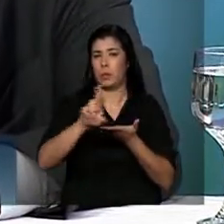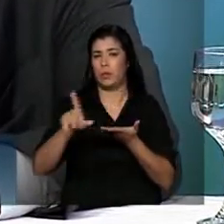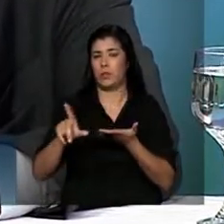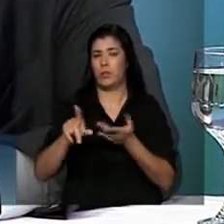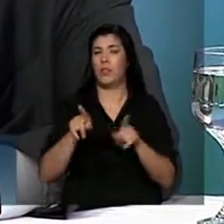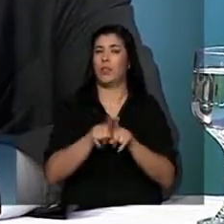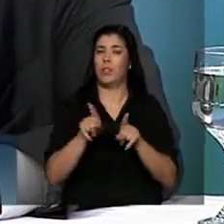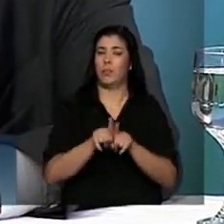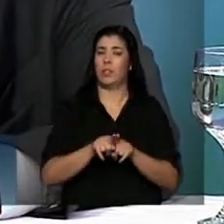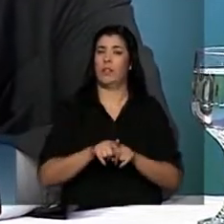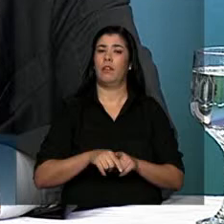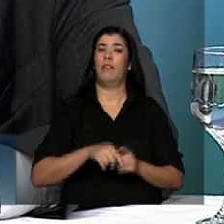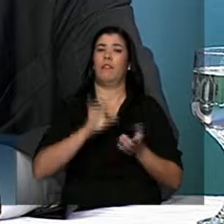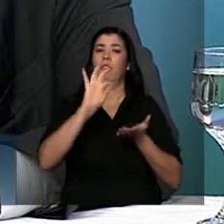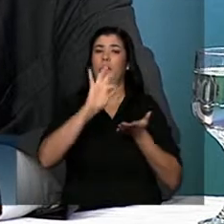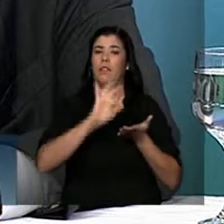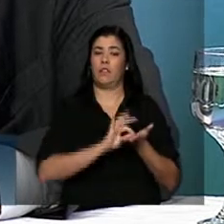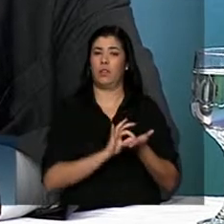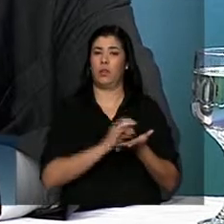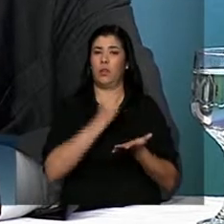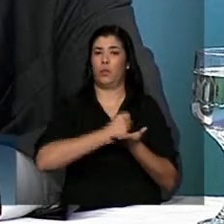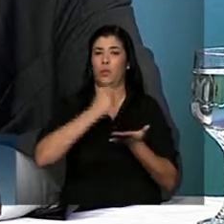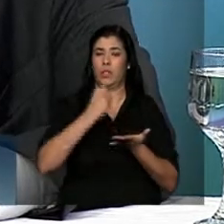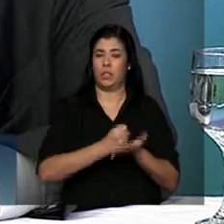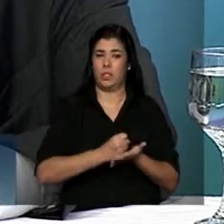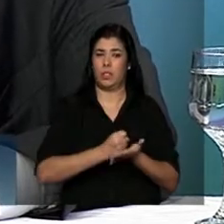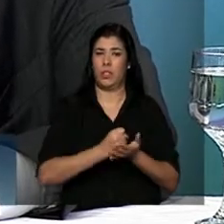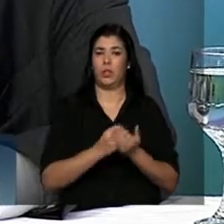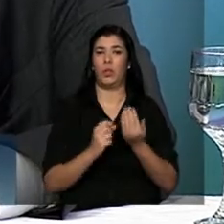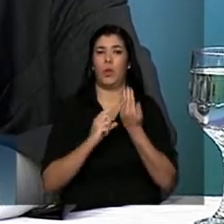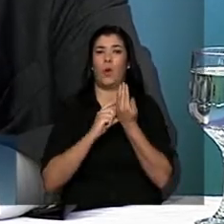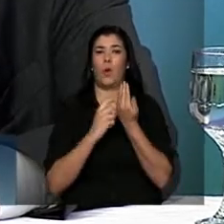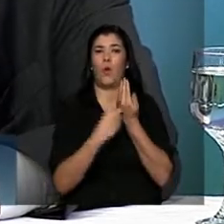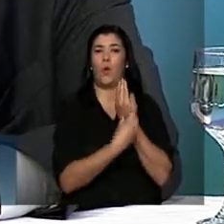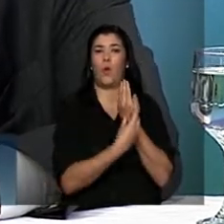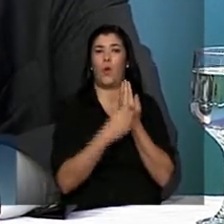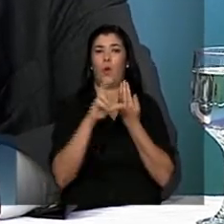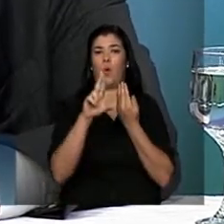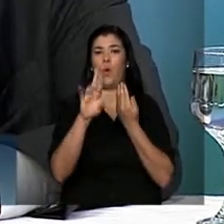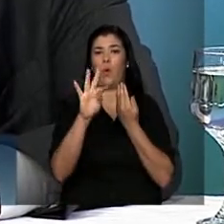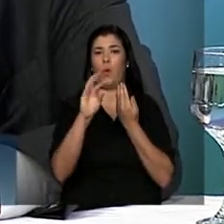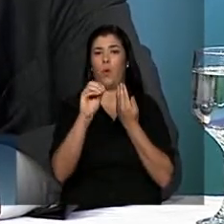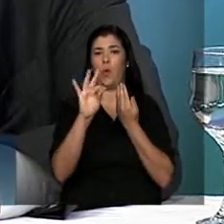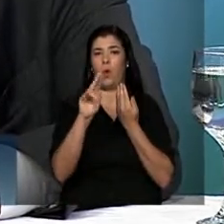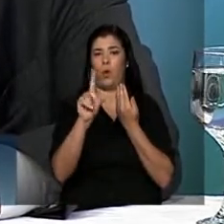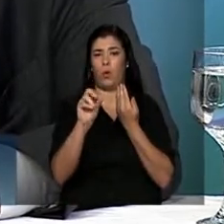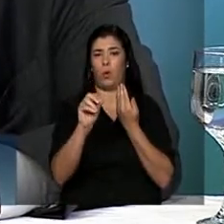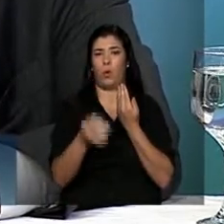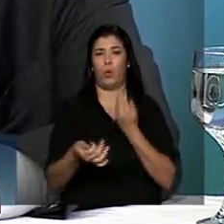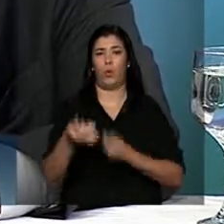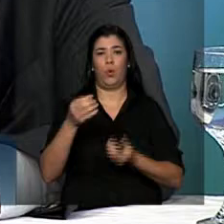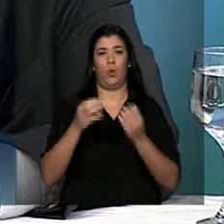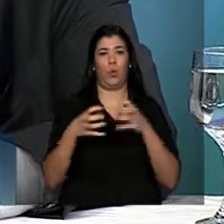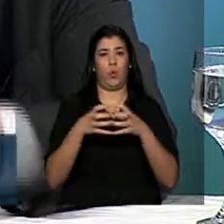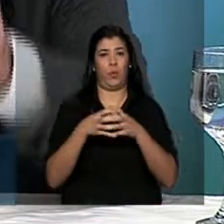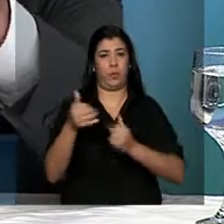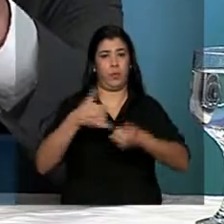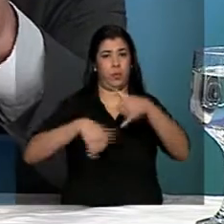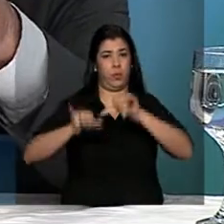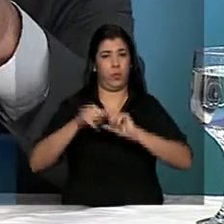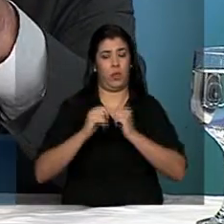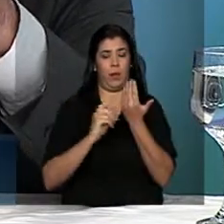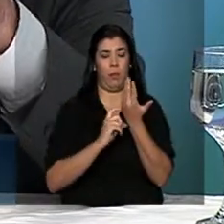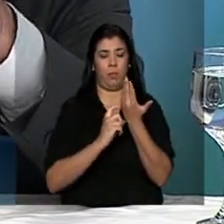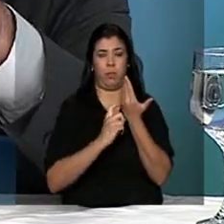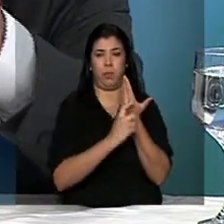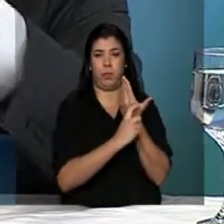produtos e registro e aprovação de rótulos e alteração de fórmulas e de rótulos. Tá? Então, por